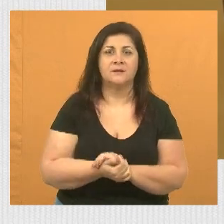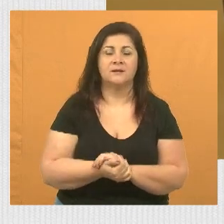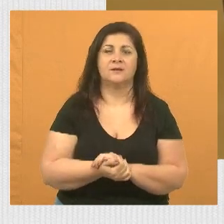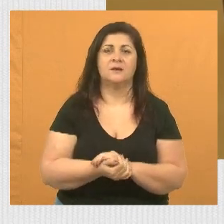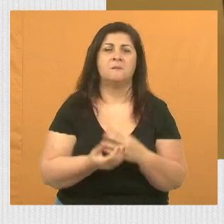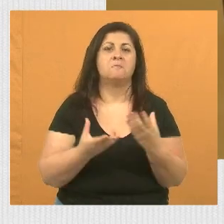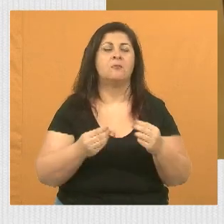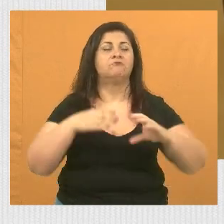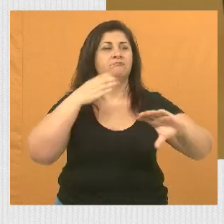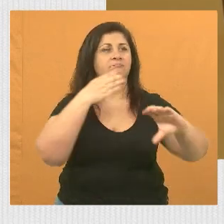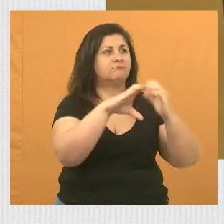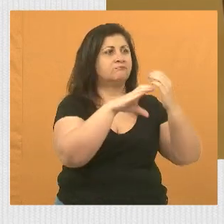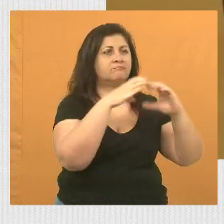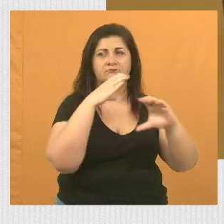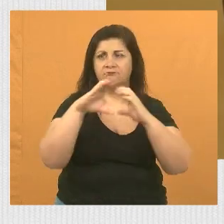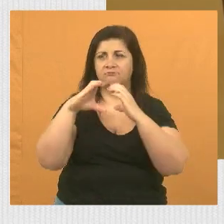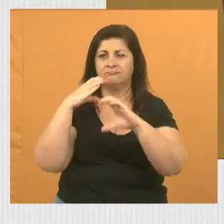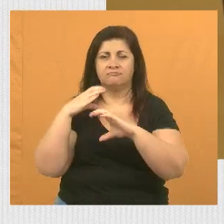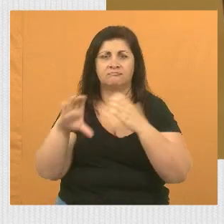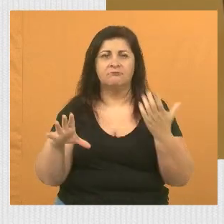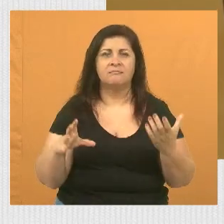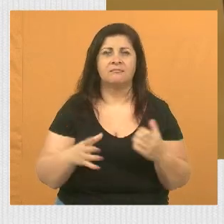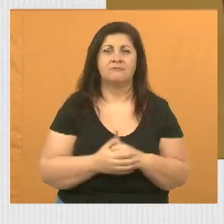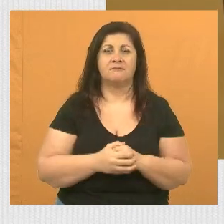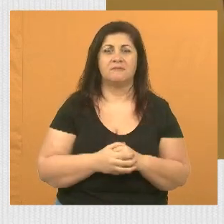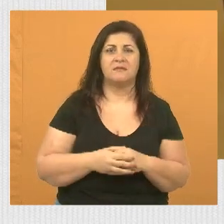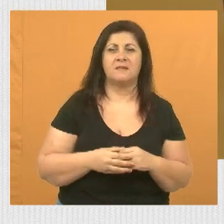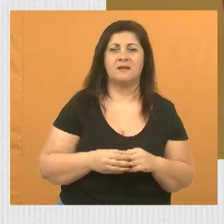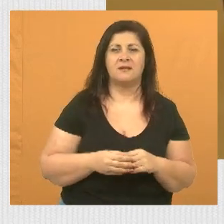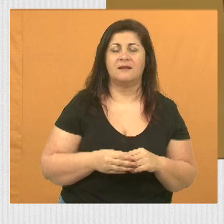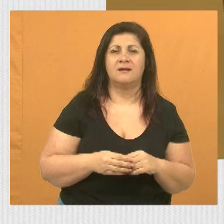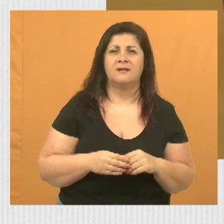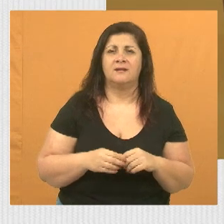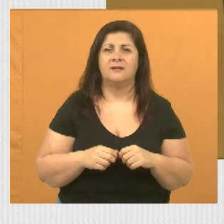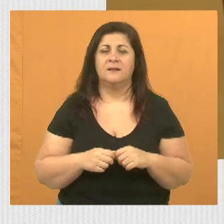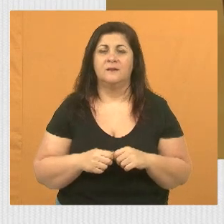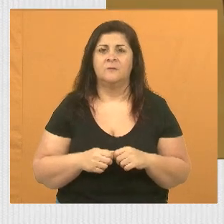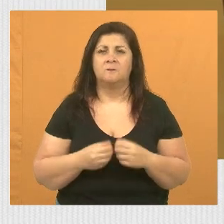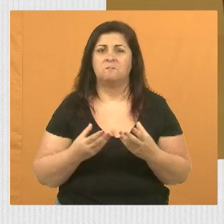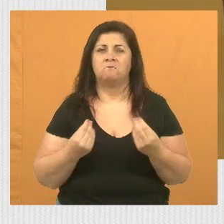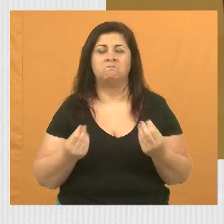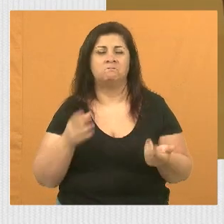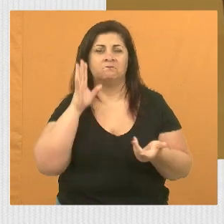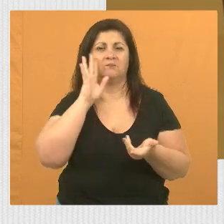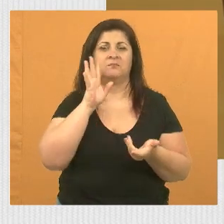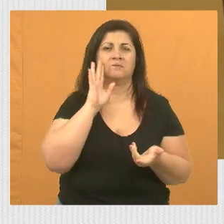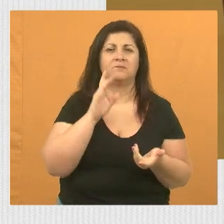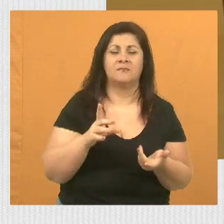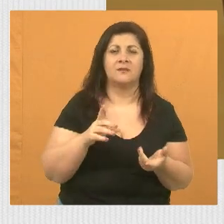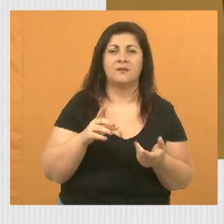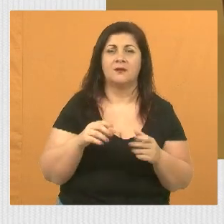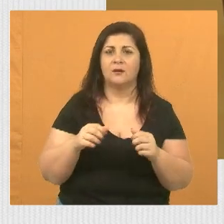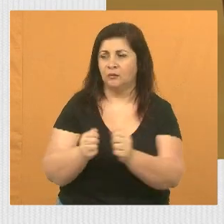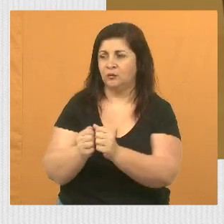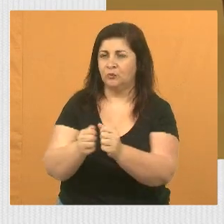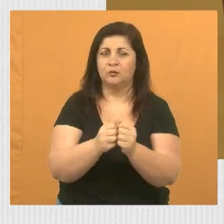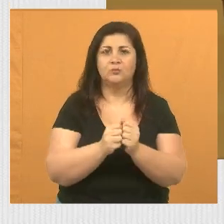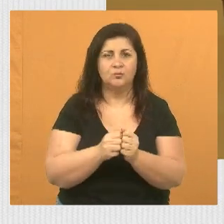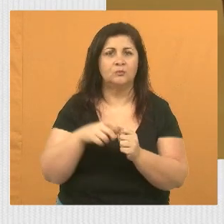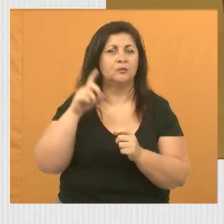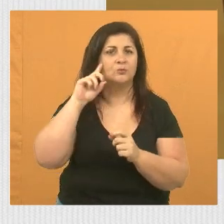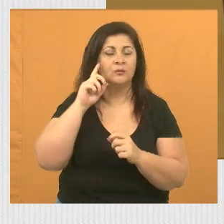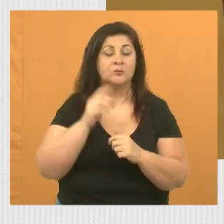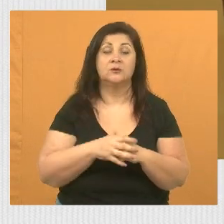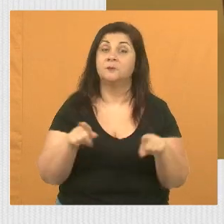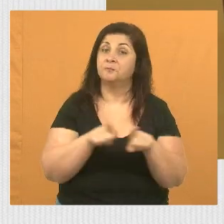é comunicativa, ela é muito descolada com todos ali que estão com ela no dia a dia. E, ao mesmo tempo, ela